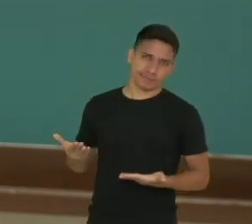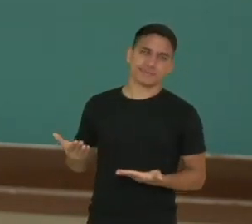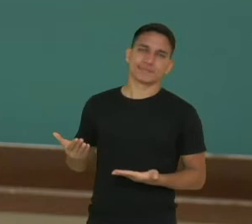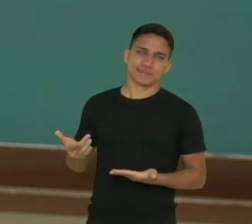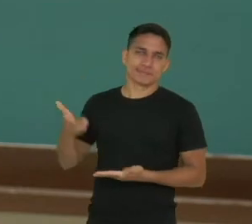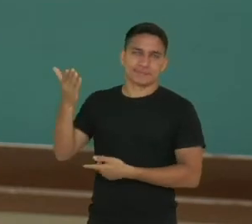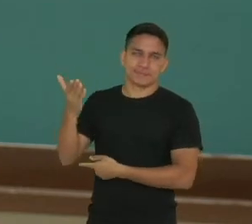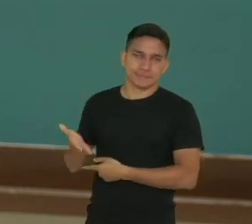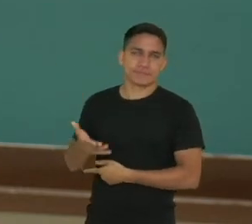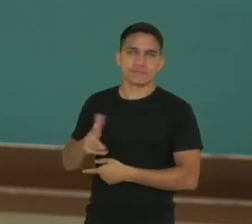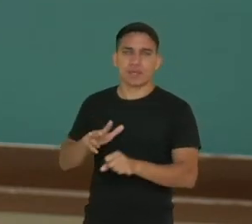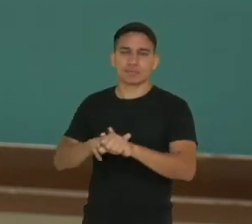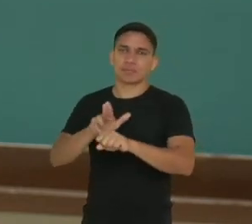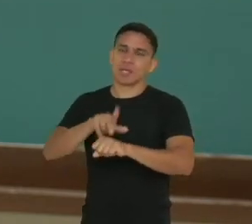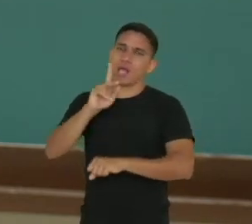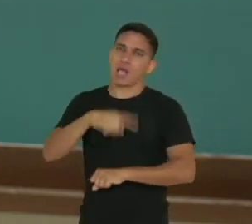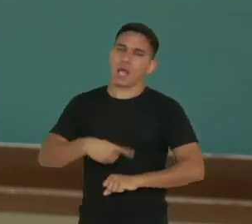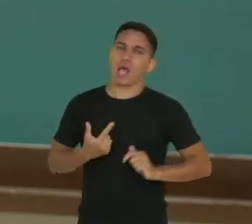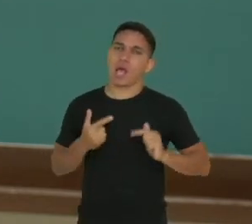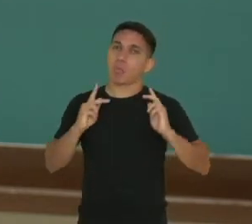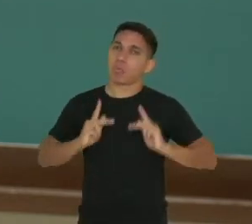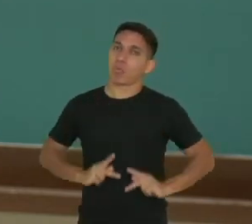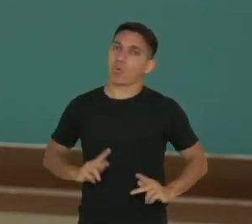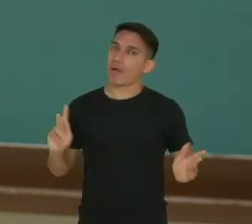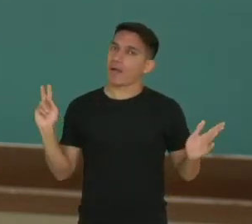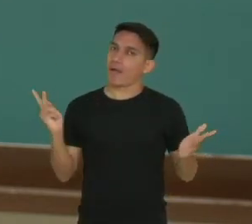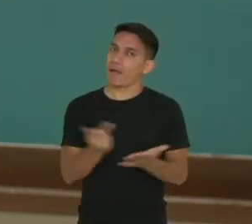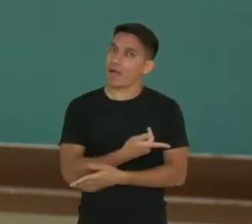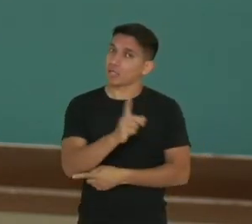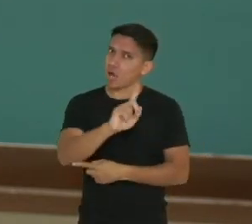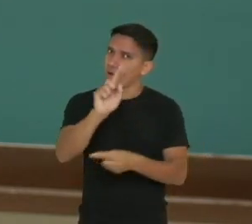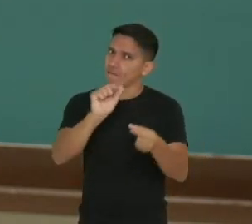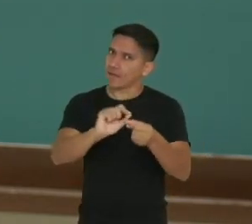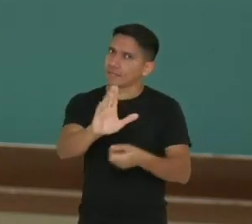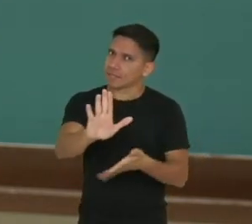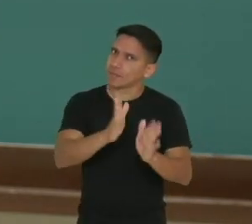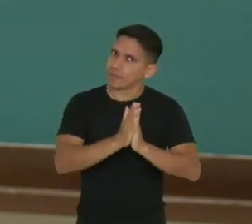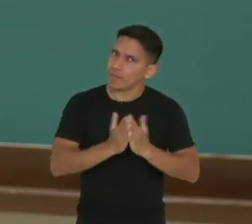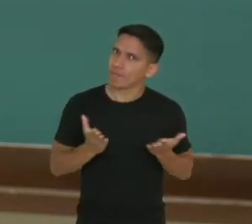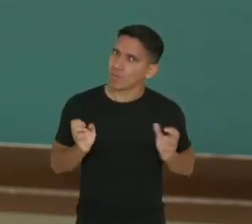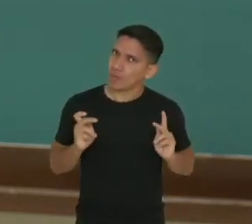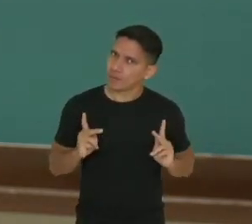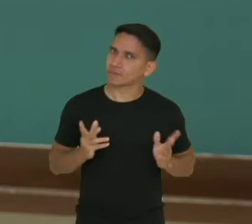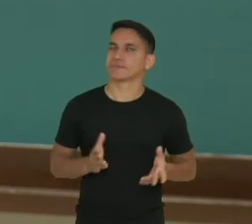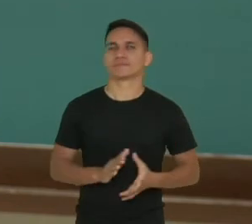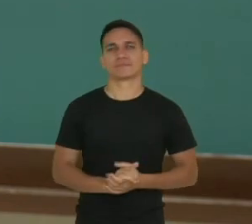ali o barbeiro, que é uma atitude muito errada, né? Não façam isso, por favor, tá?